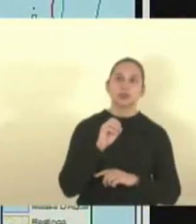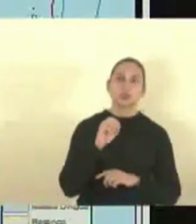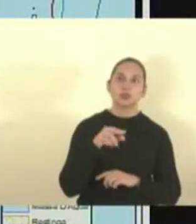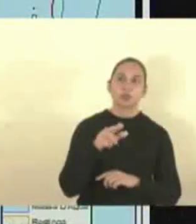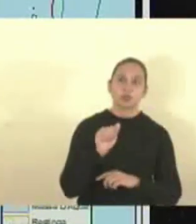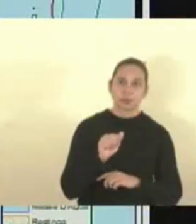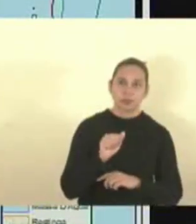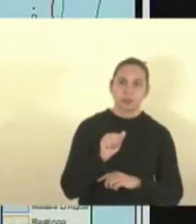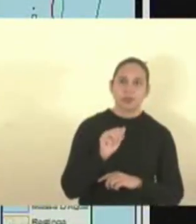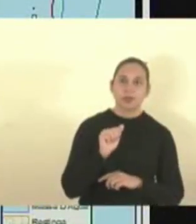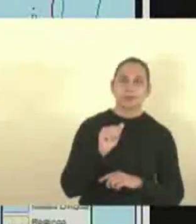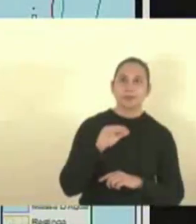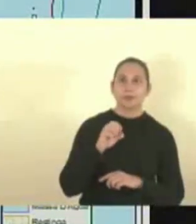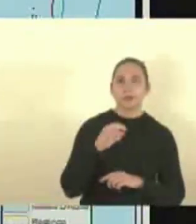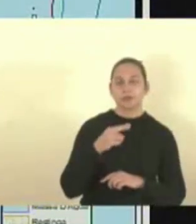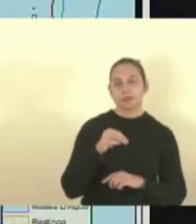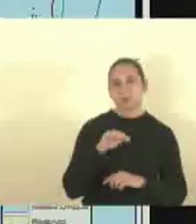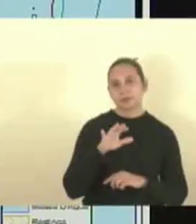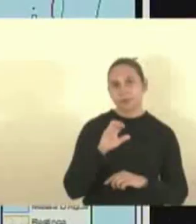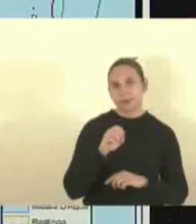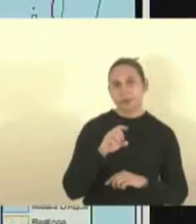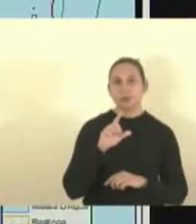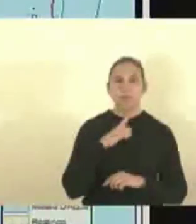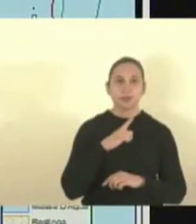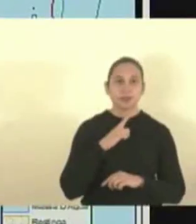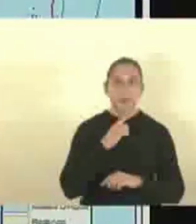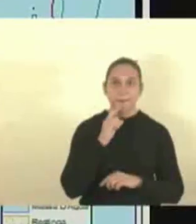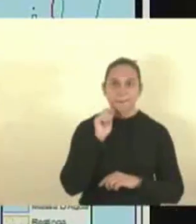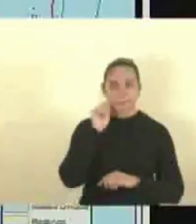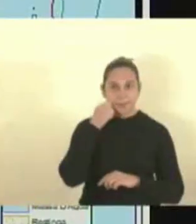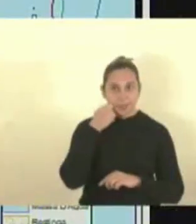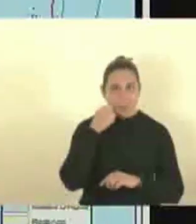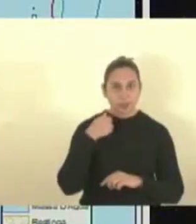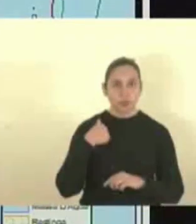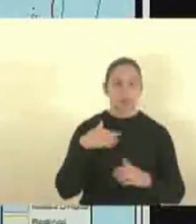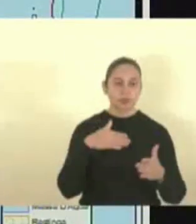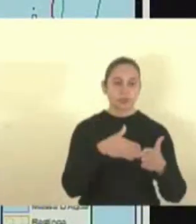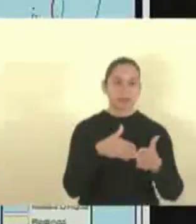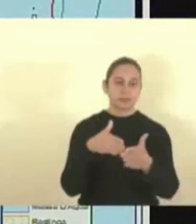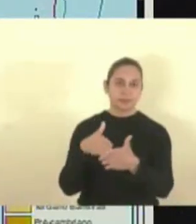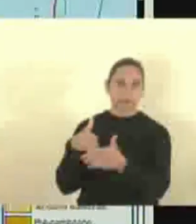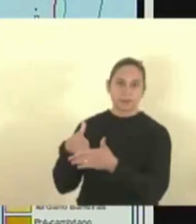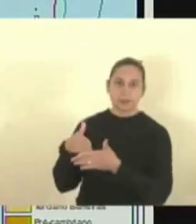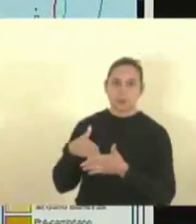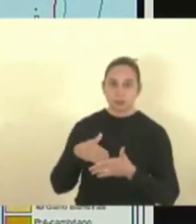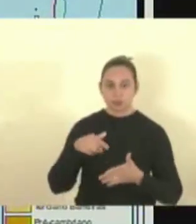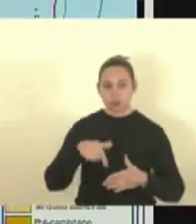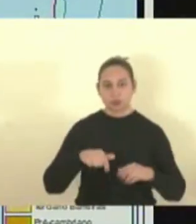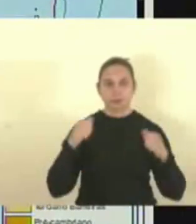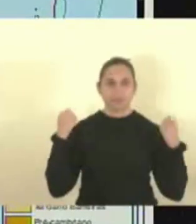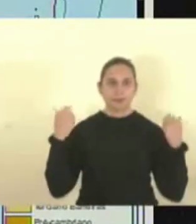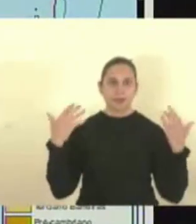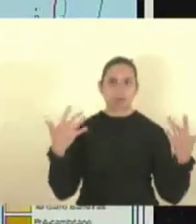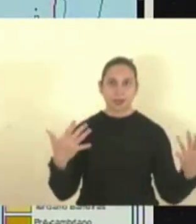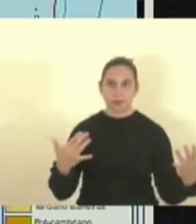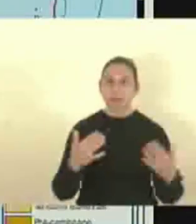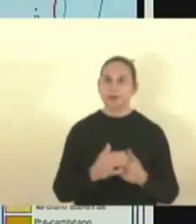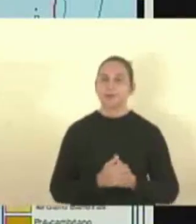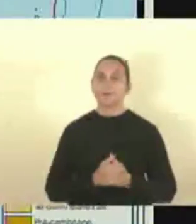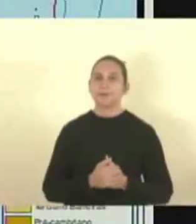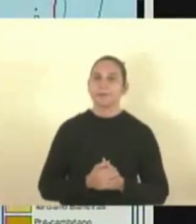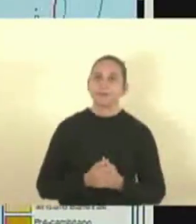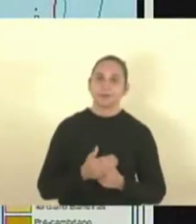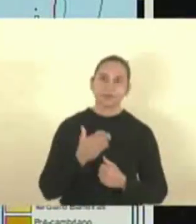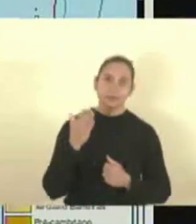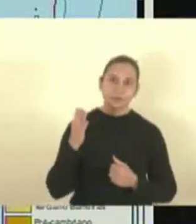e ali em preto a gente tem os limites do Parque Paulo César Vinha, né? A região, em termos geomorfológicos, aqui